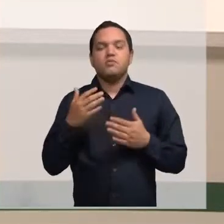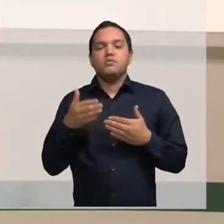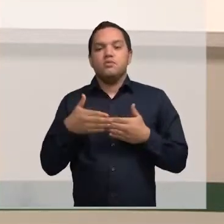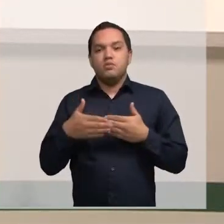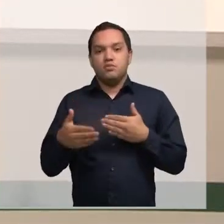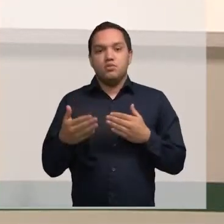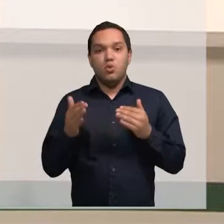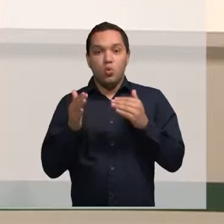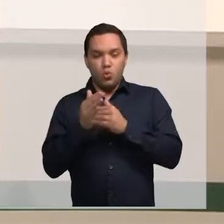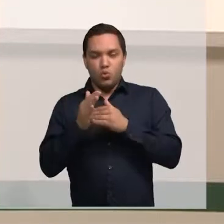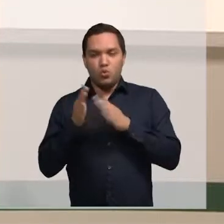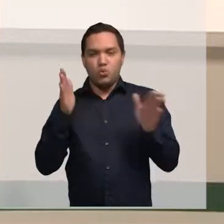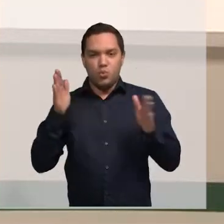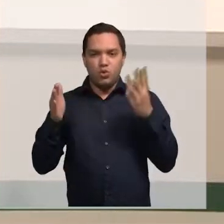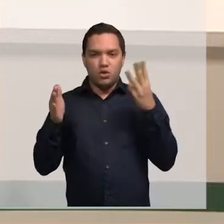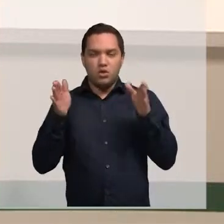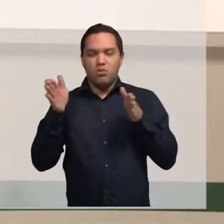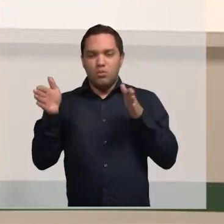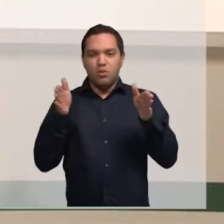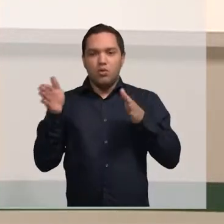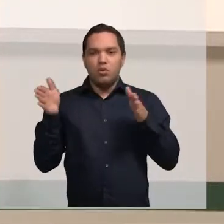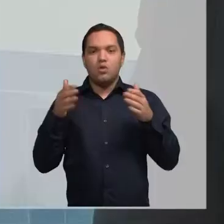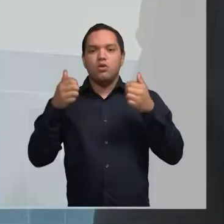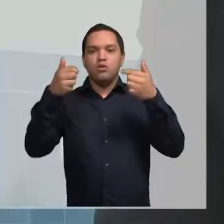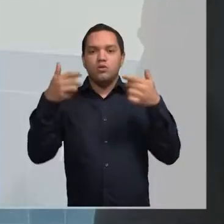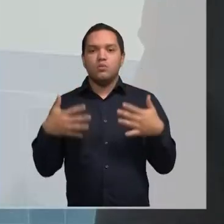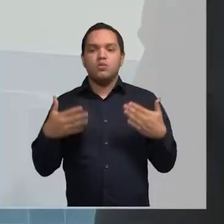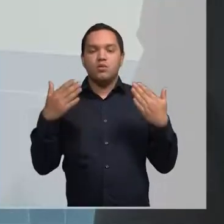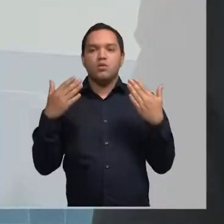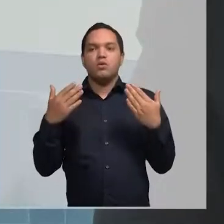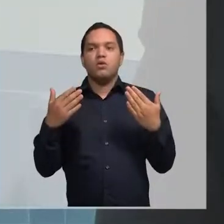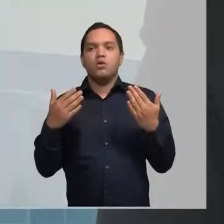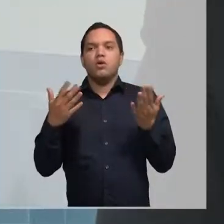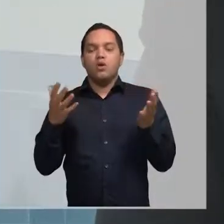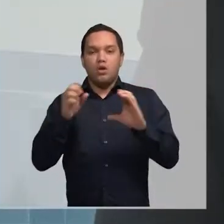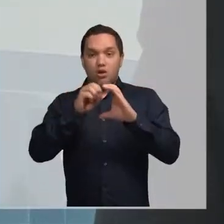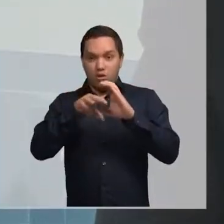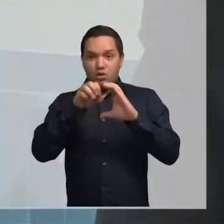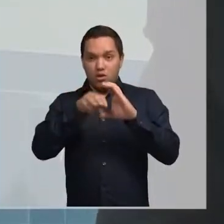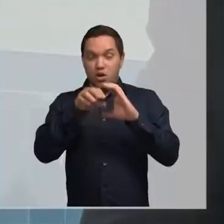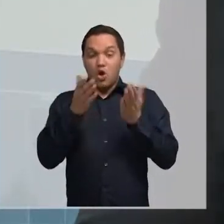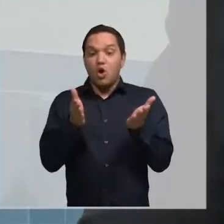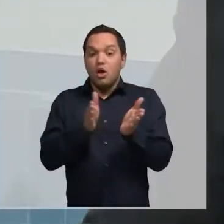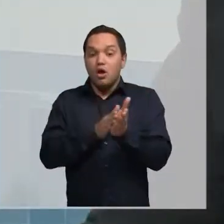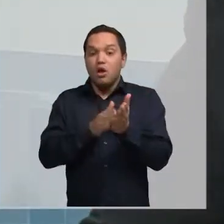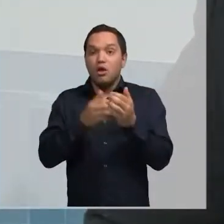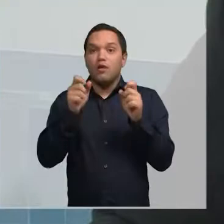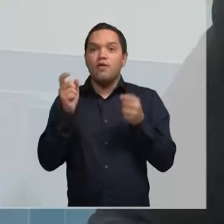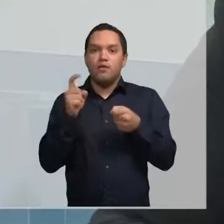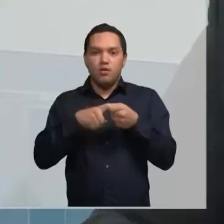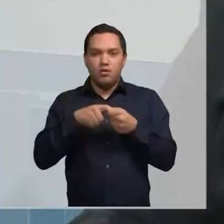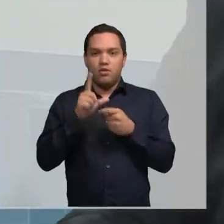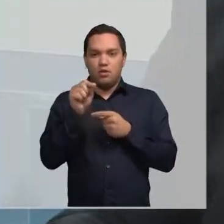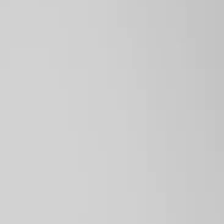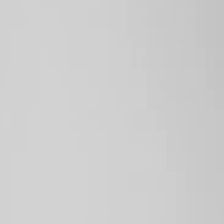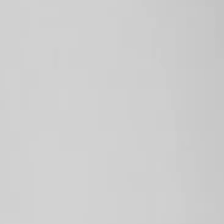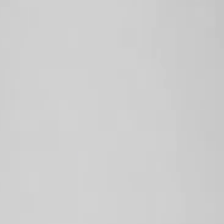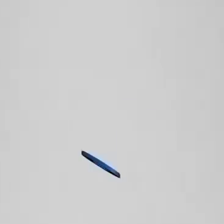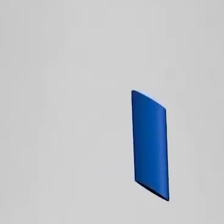no último bloco, para fazer um elogio à Rede Globo. Eu critiquei, fazer um elogio. Sai daí não, volto já já.